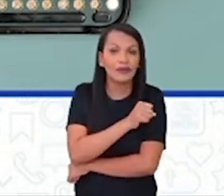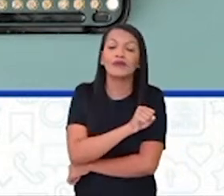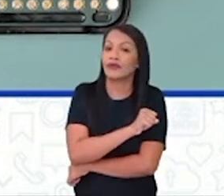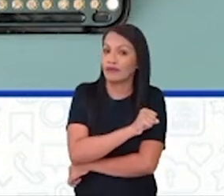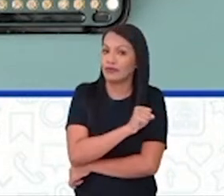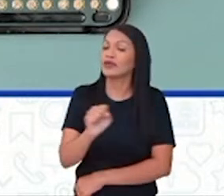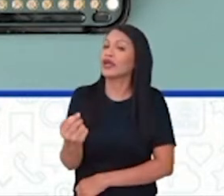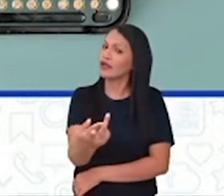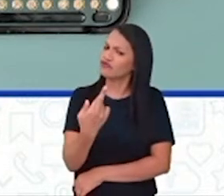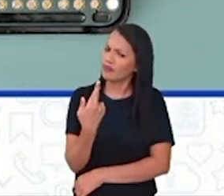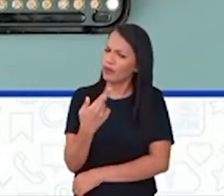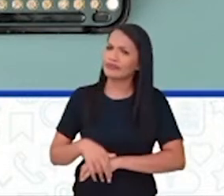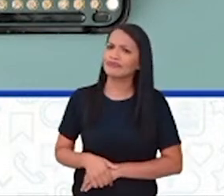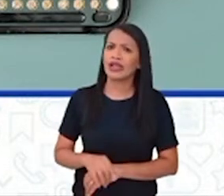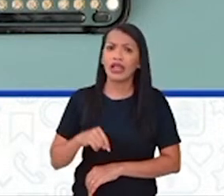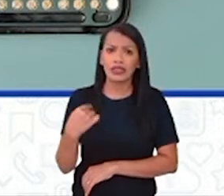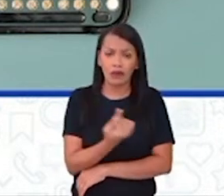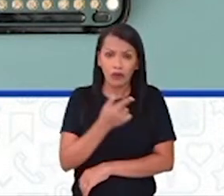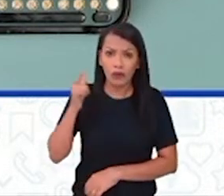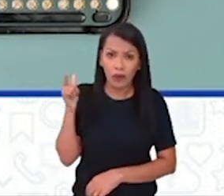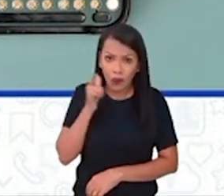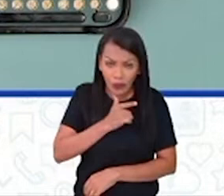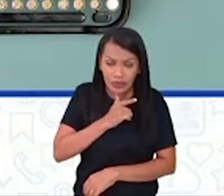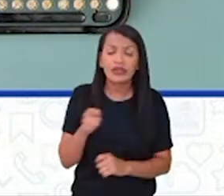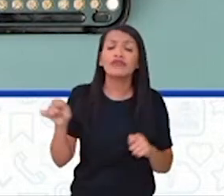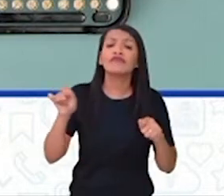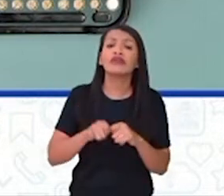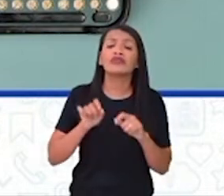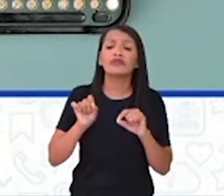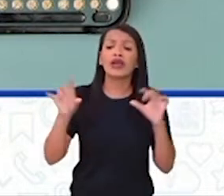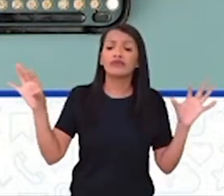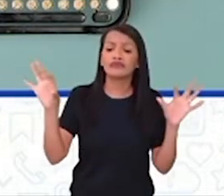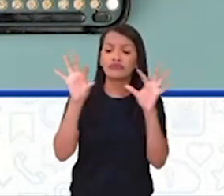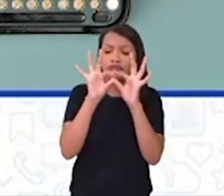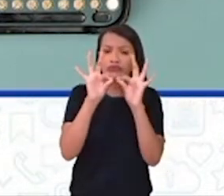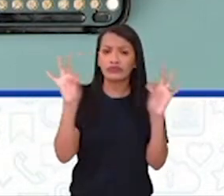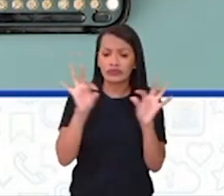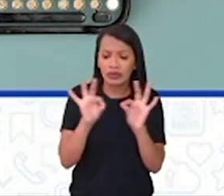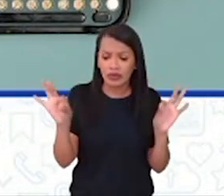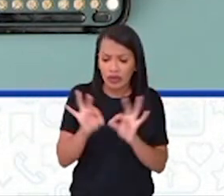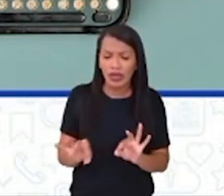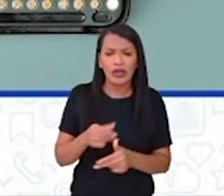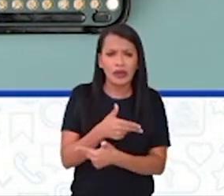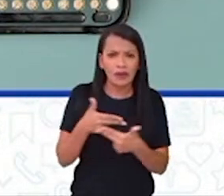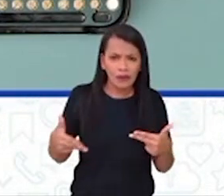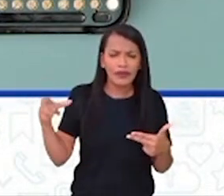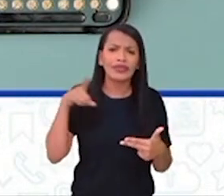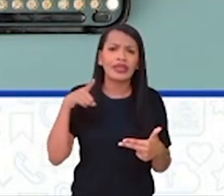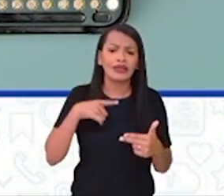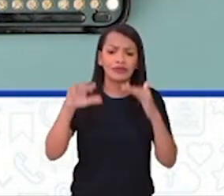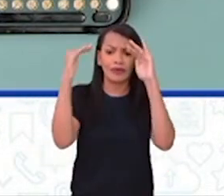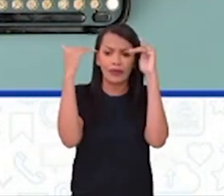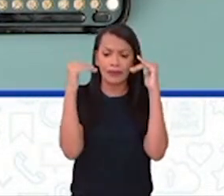tá? Será que conseguiríamos construir orações com as expressões listadas abaixo? Porque a gente ainda tem